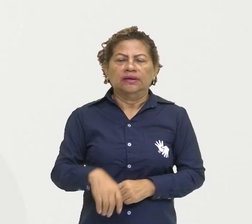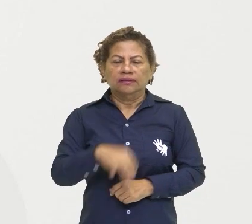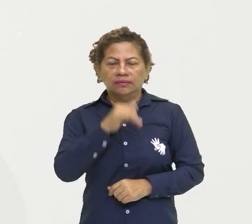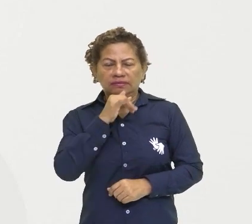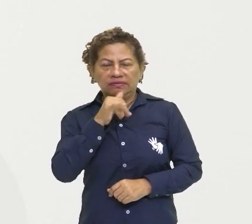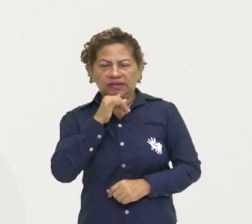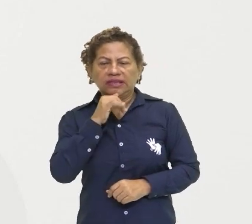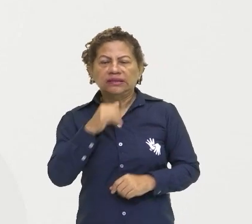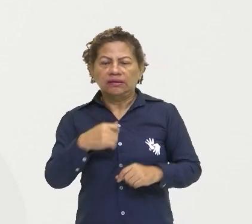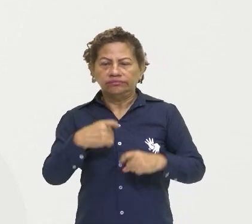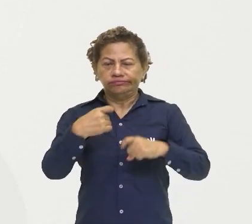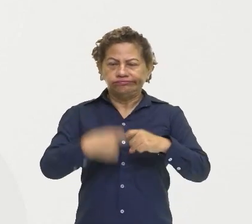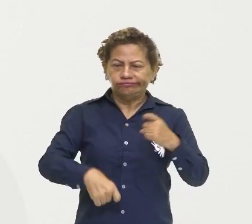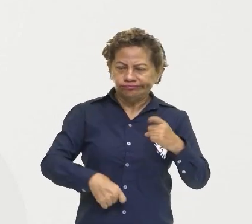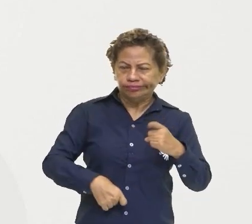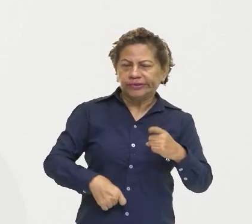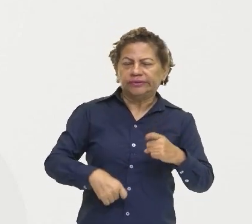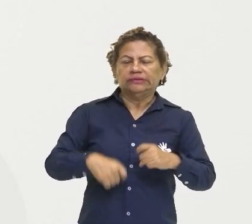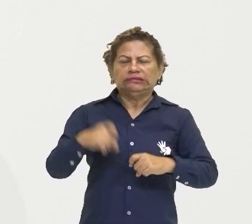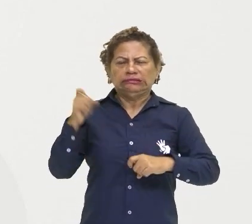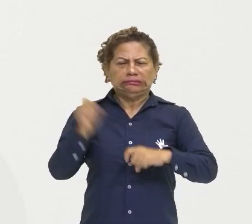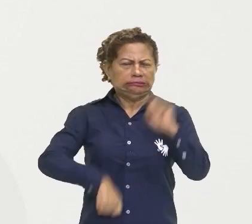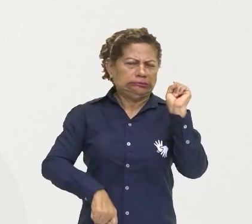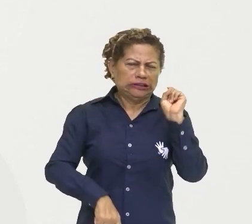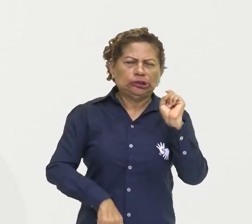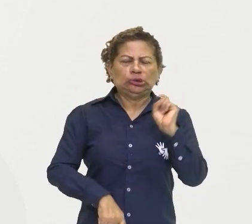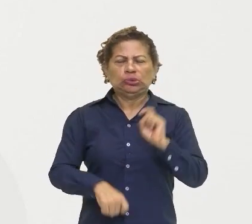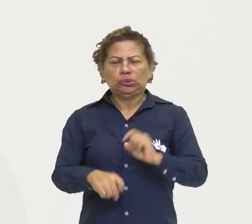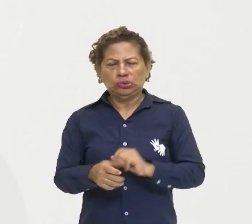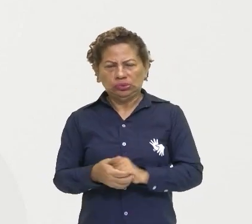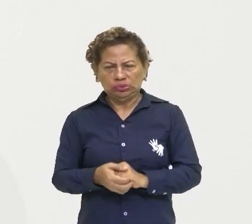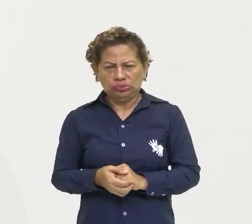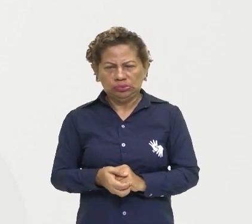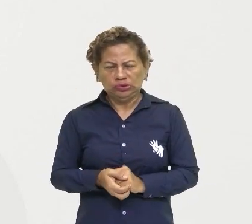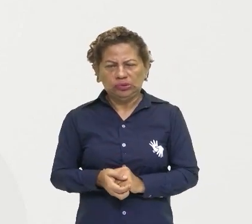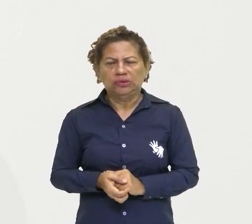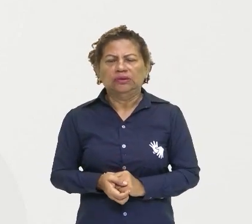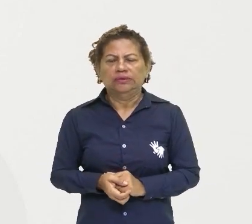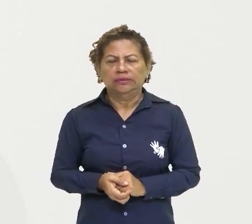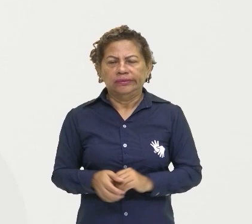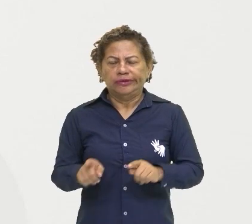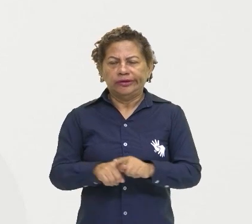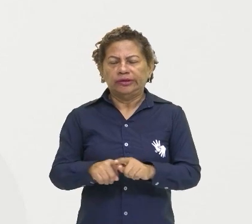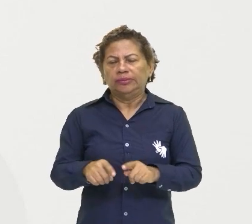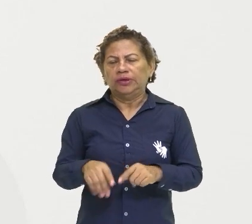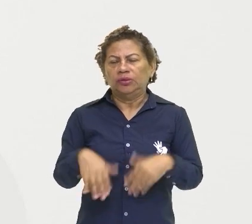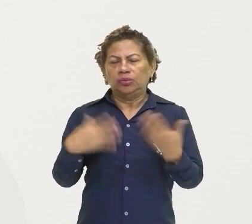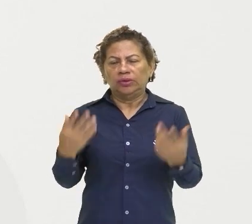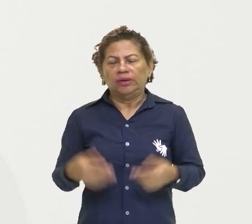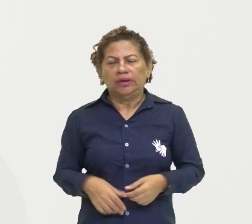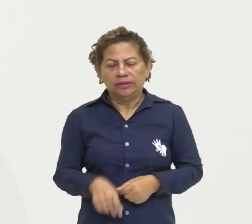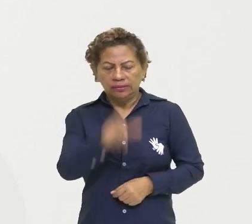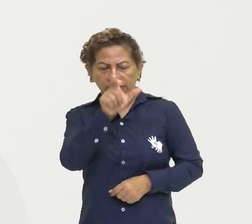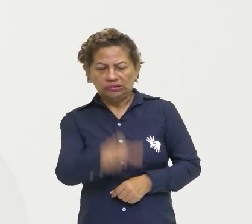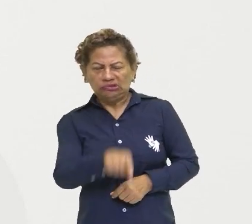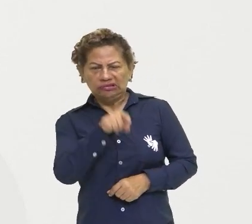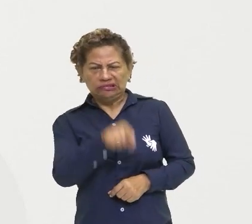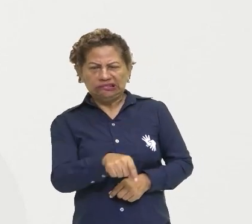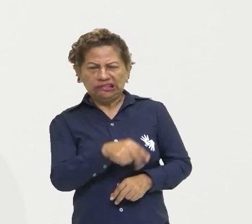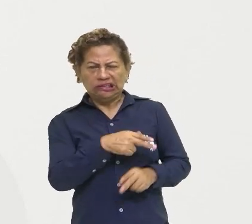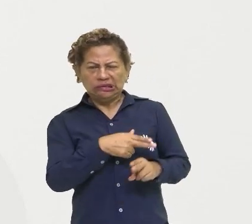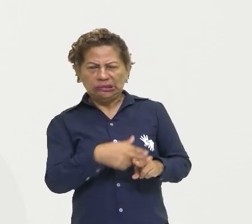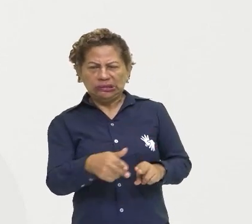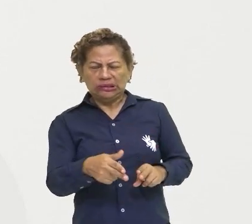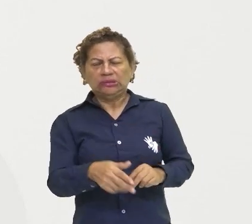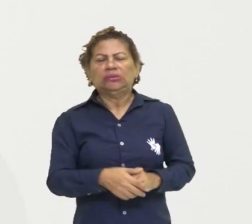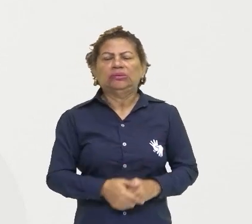o assédio, o estupro, a exposição ou a nudez, tá bom? A prática de atos sexuais